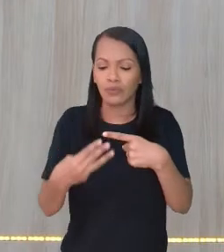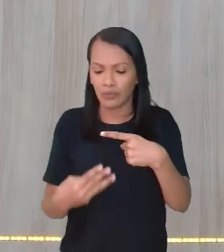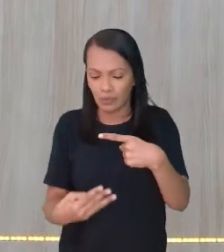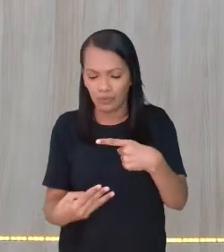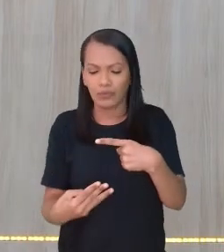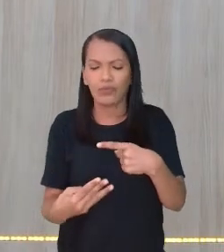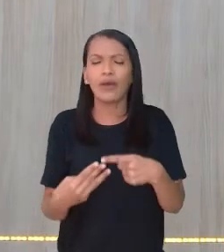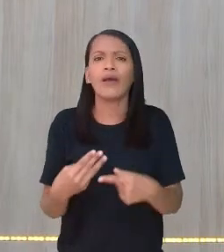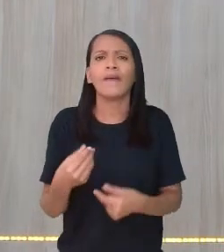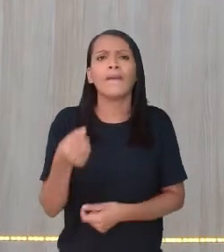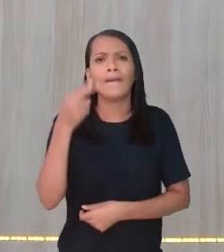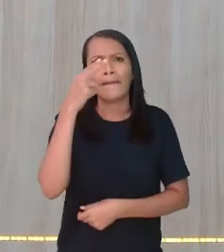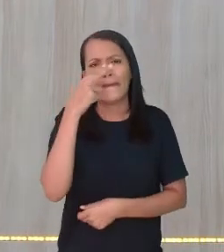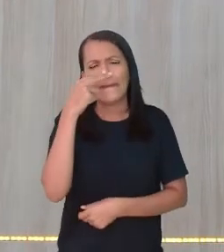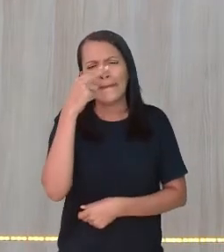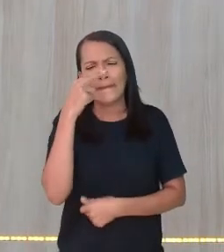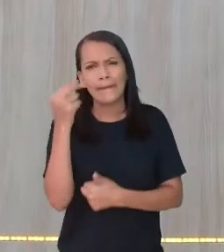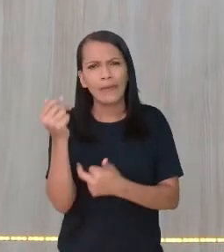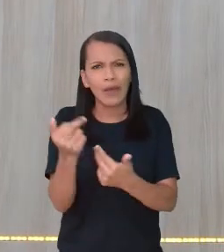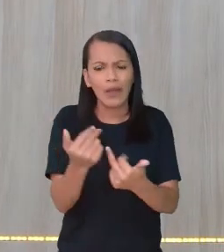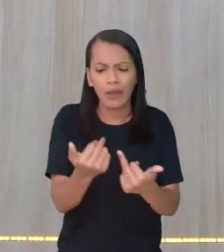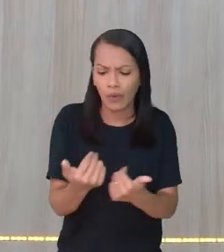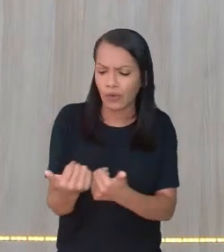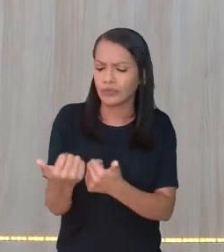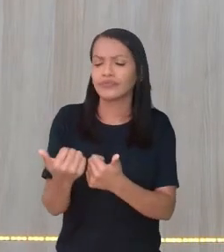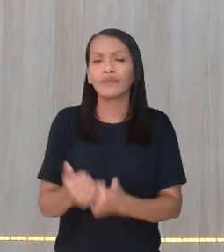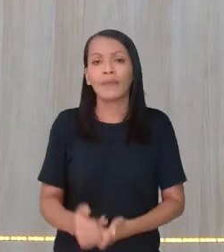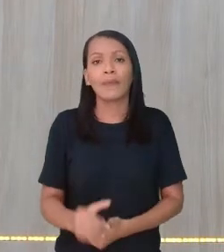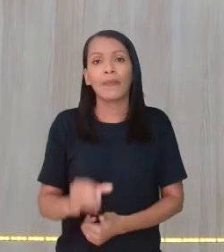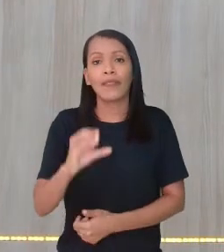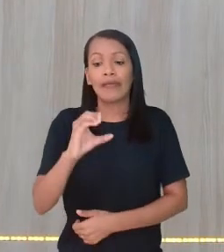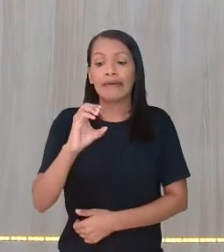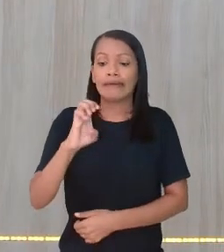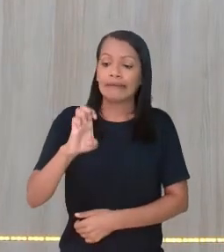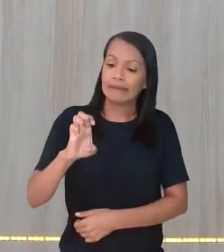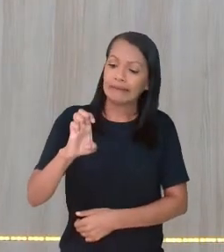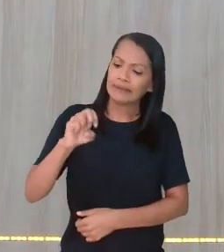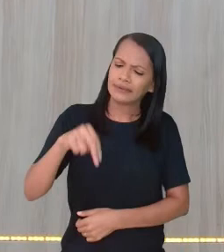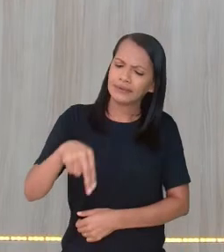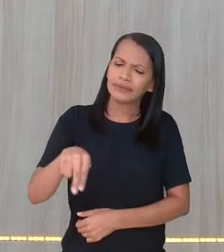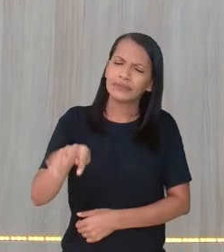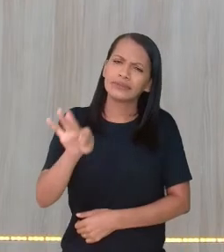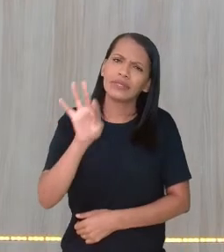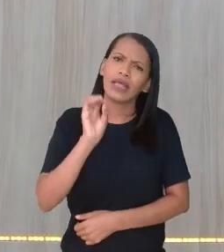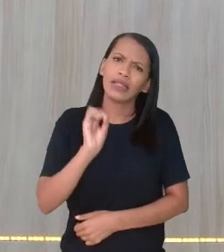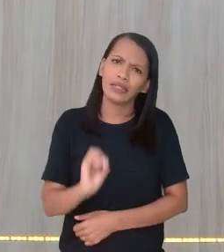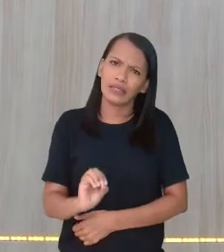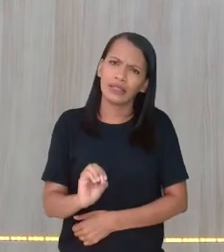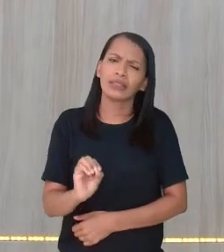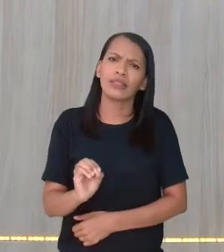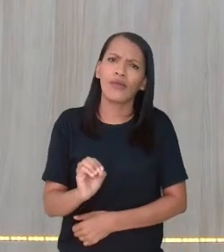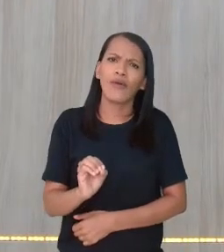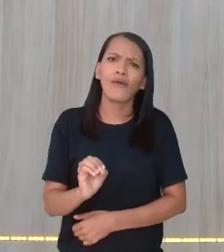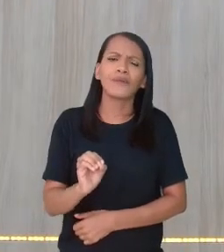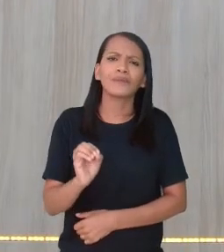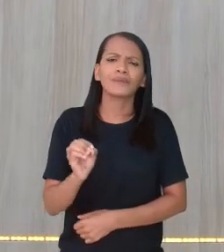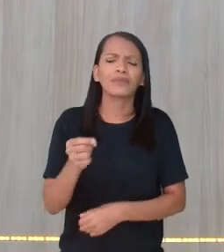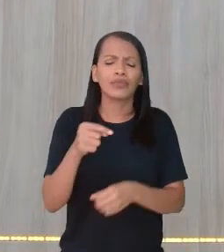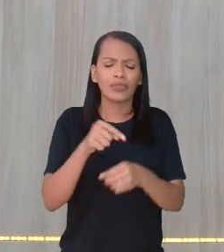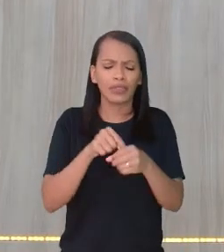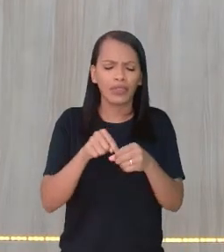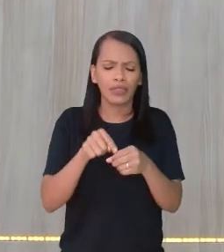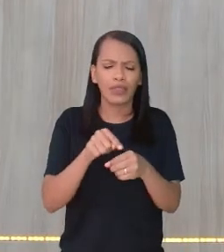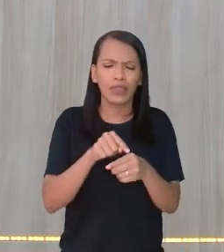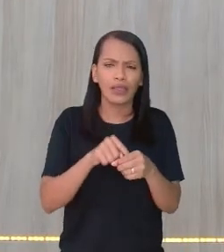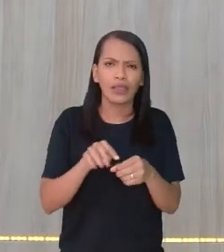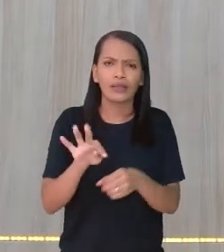tomate, né? O pessoal primeiro começaram a mudar, né, a palavra, né? Em vez de falar cento, fala